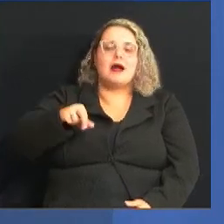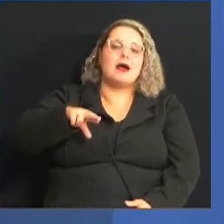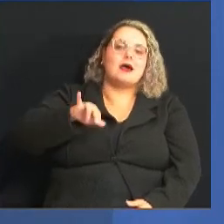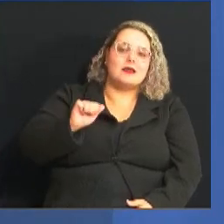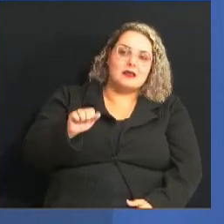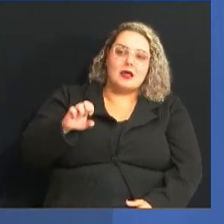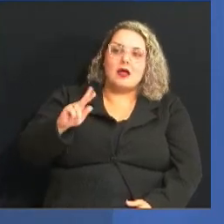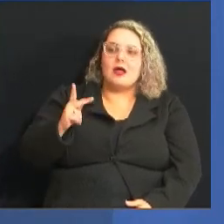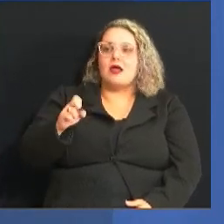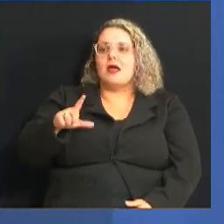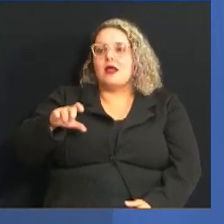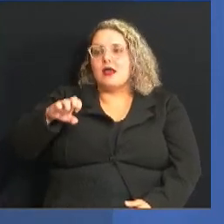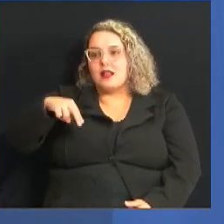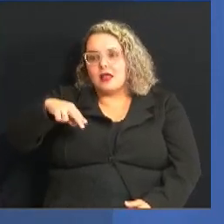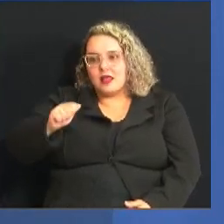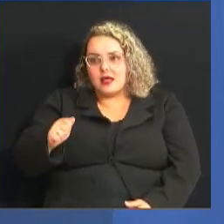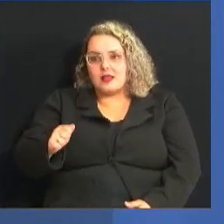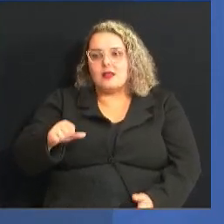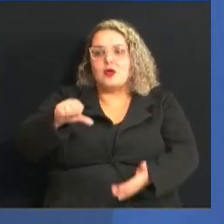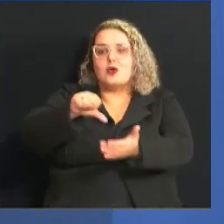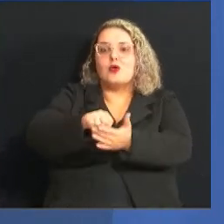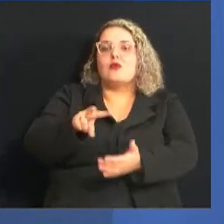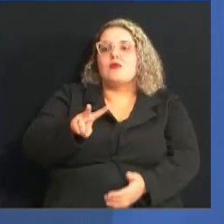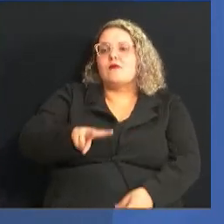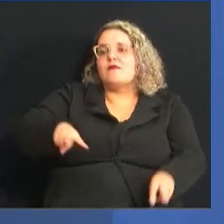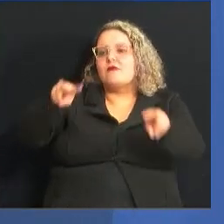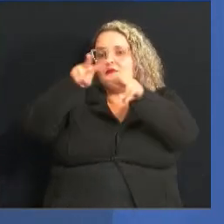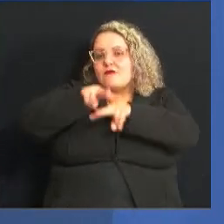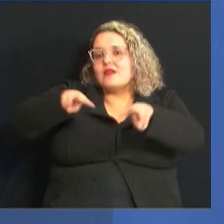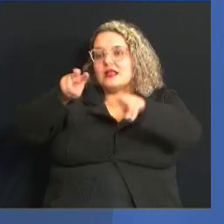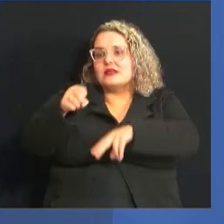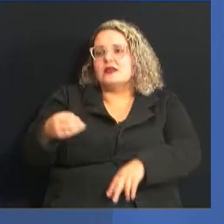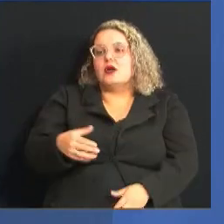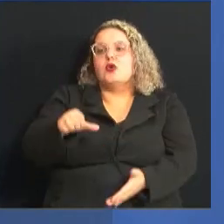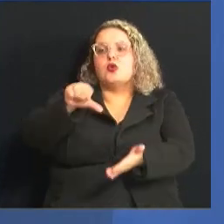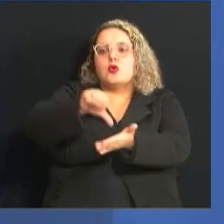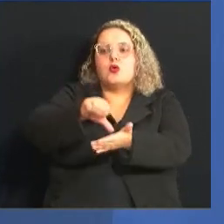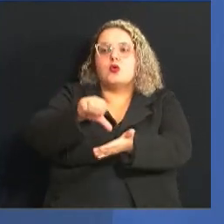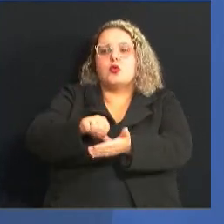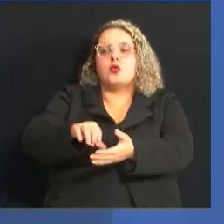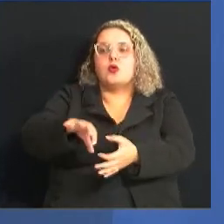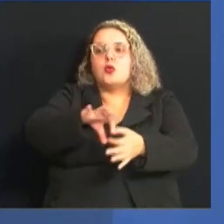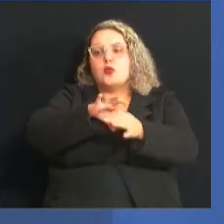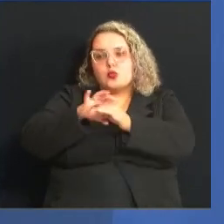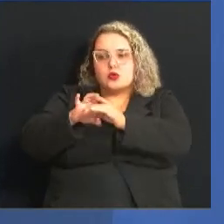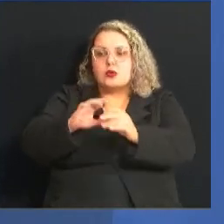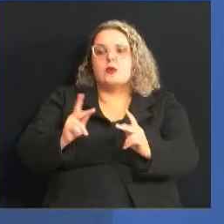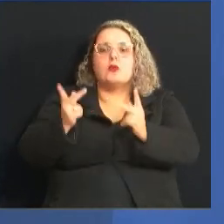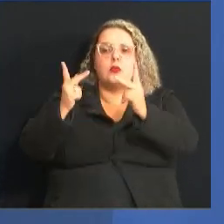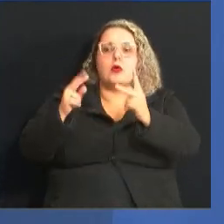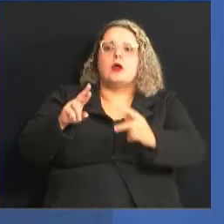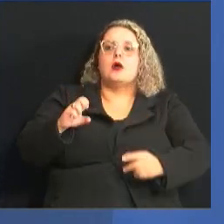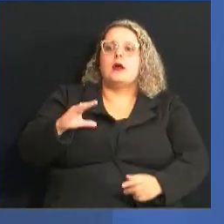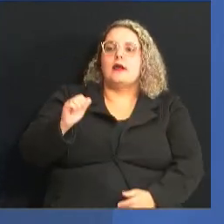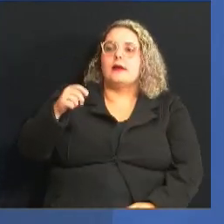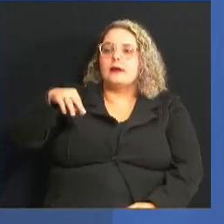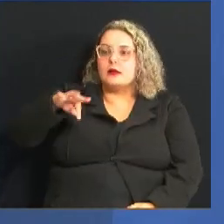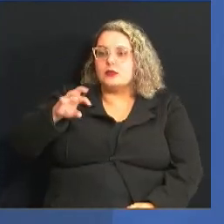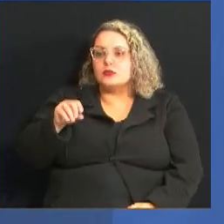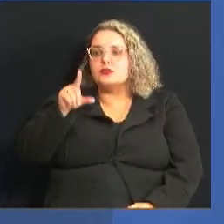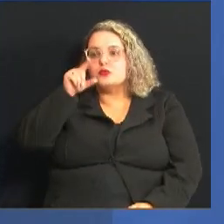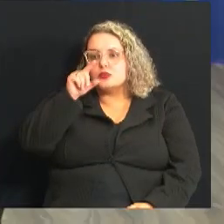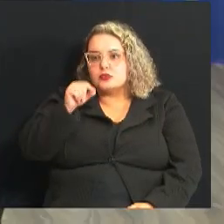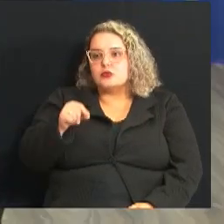temos depois o Núcleo Residencial Vista Nova, o Núcleo Habitacional União da Vitória, Recanto dos Pássaros, Jardim